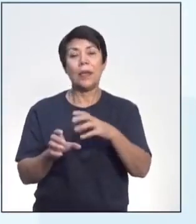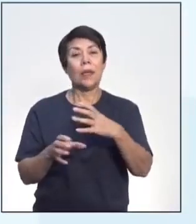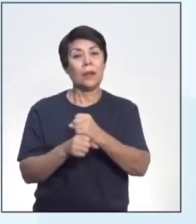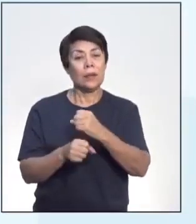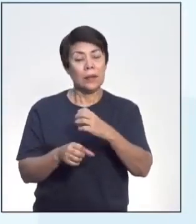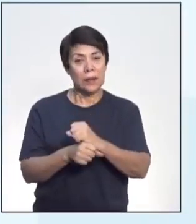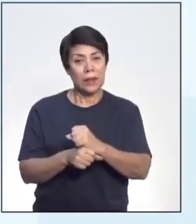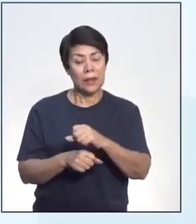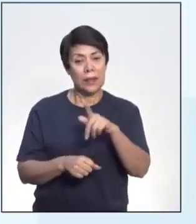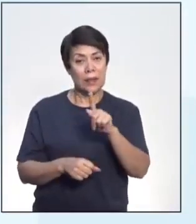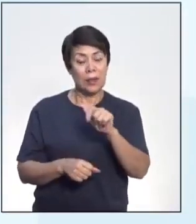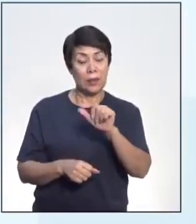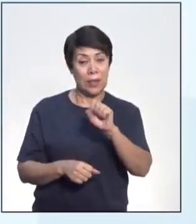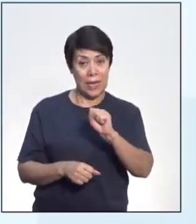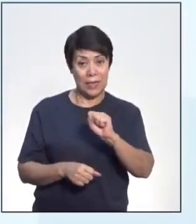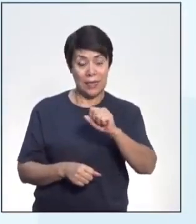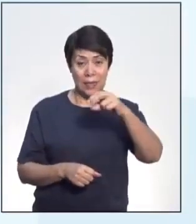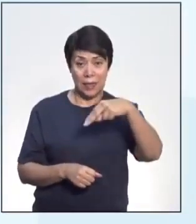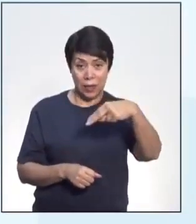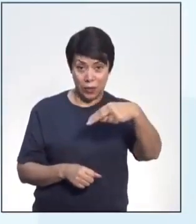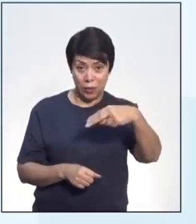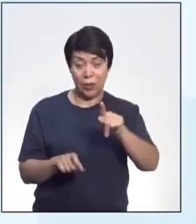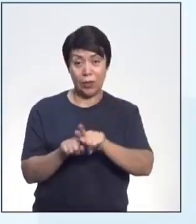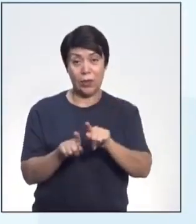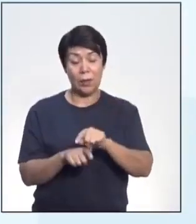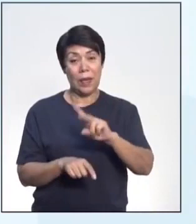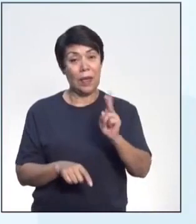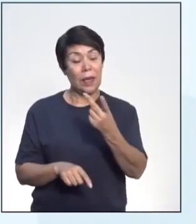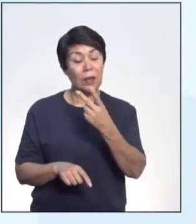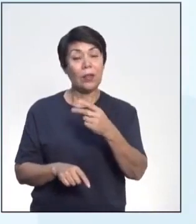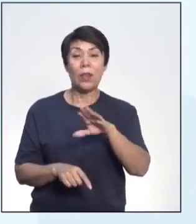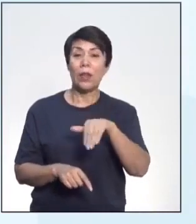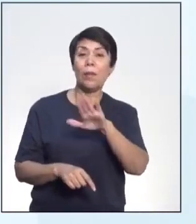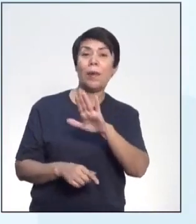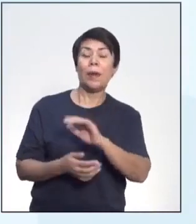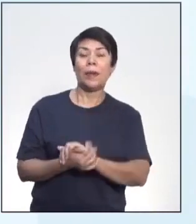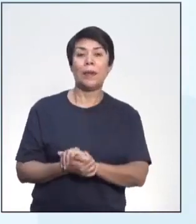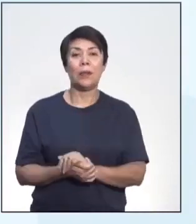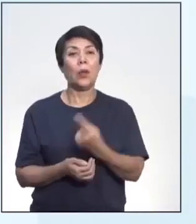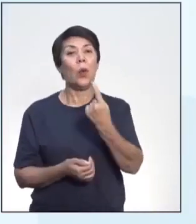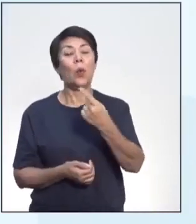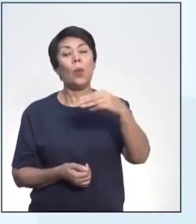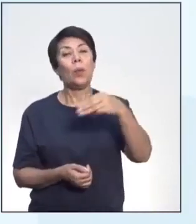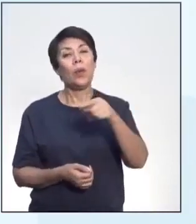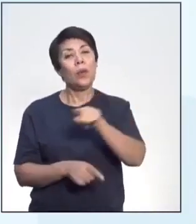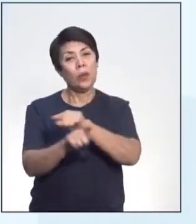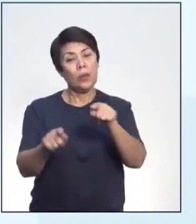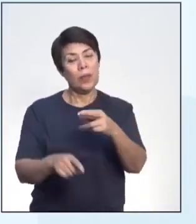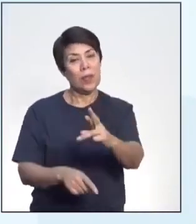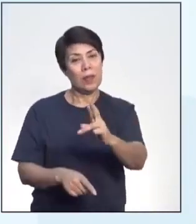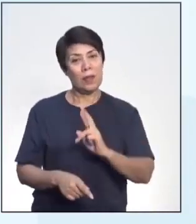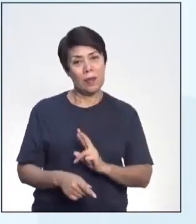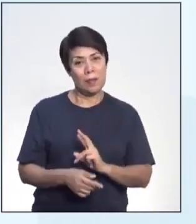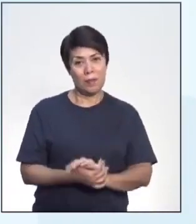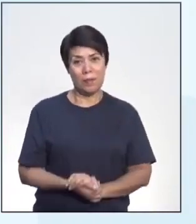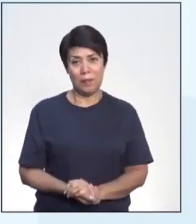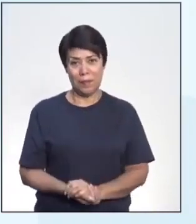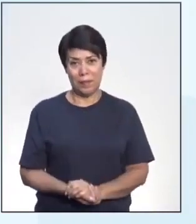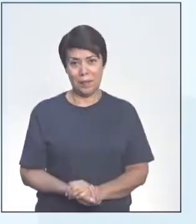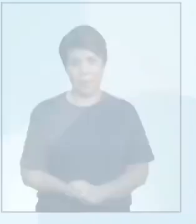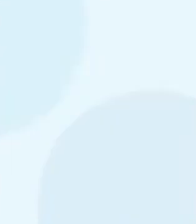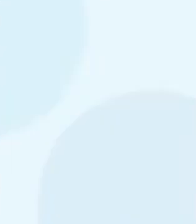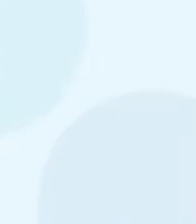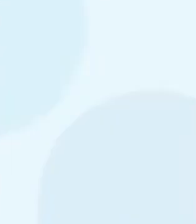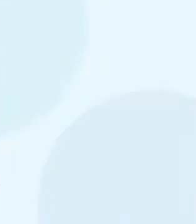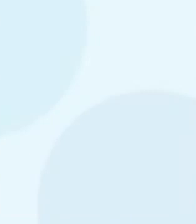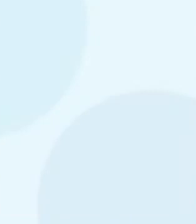concentração dos gases nitrogênio e hidrogênio será maior. Um minutinho para vocês responderem.